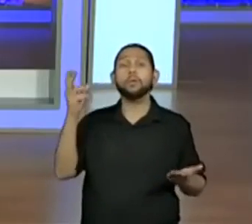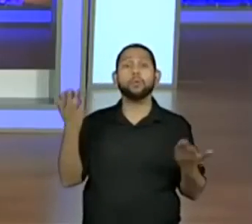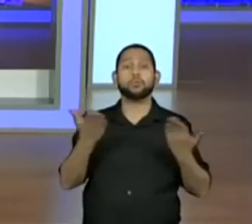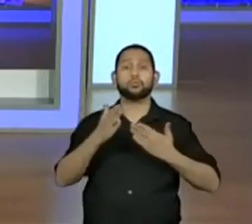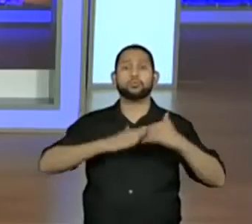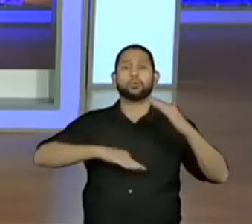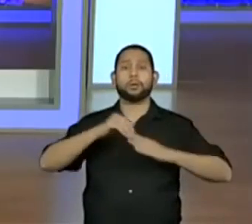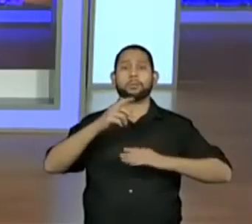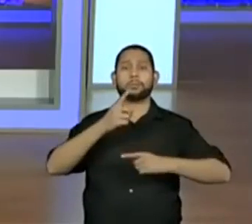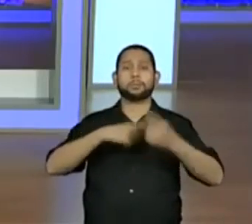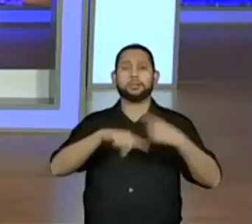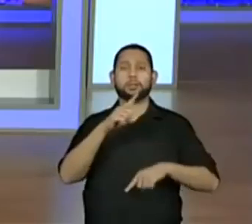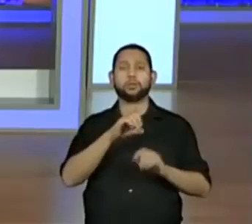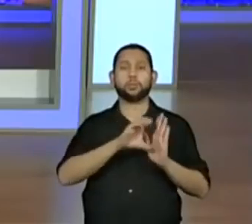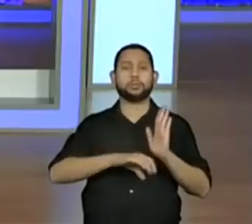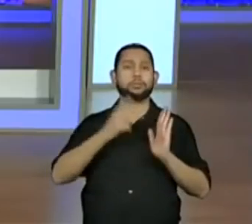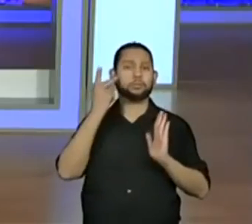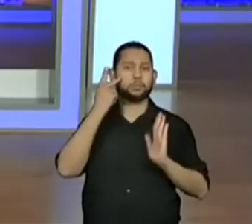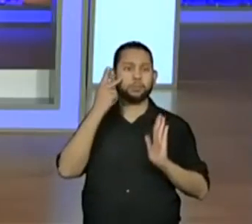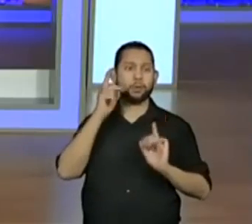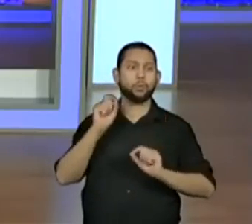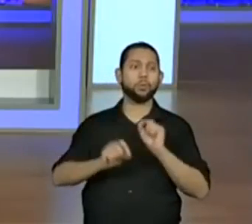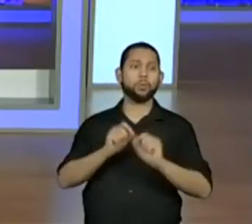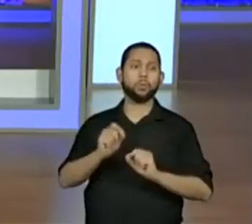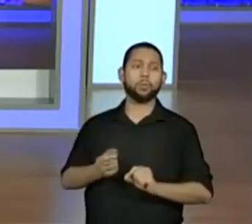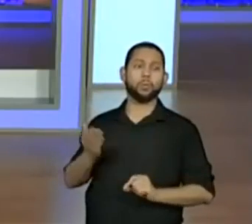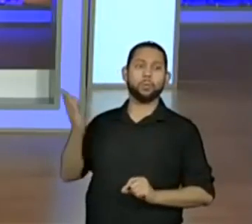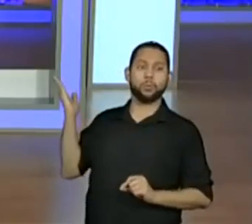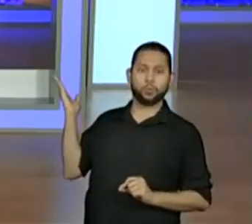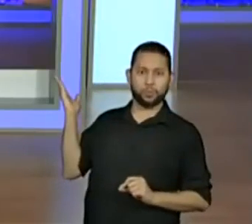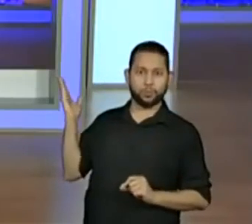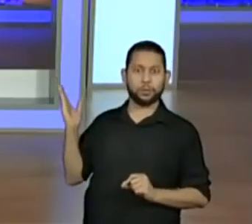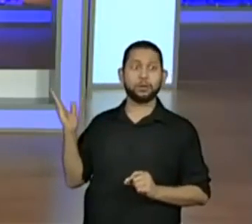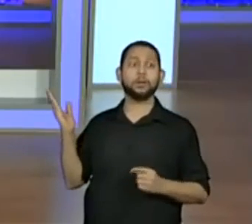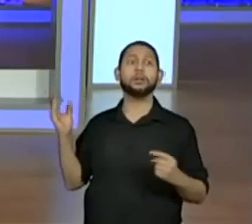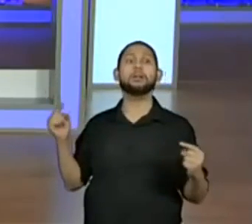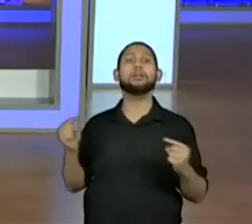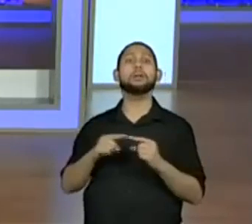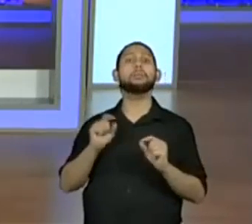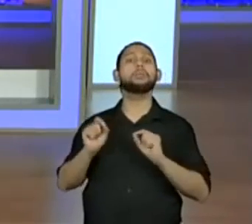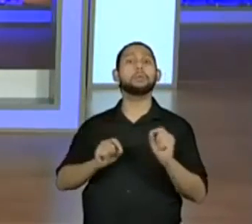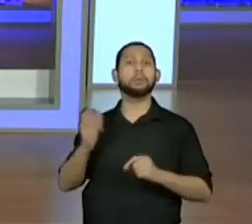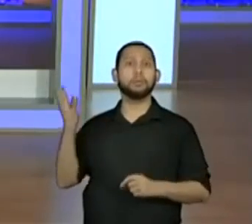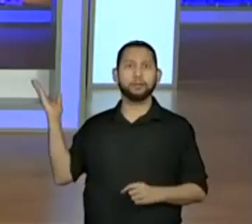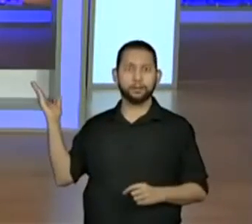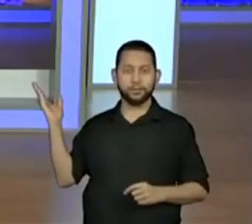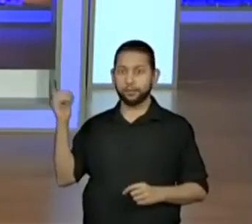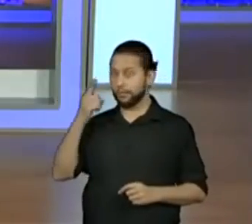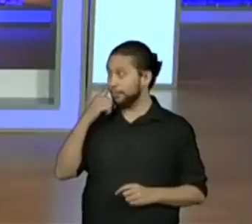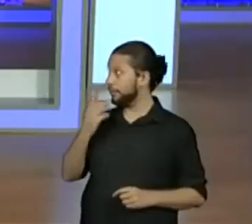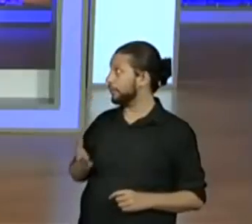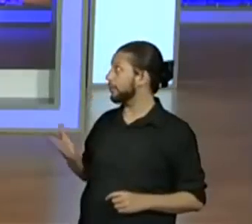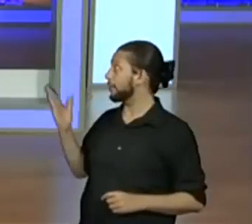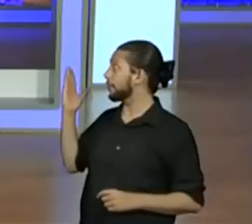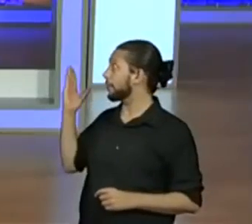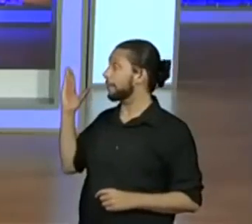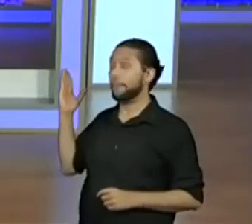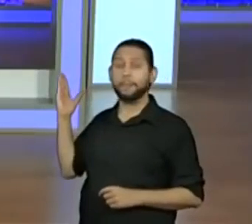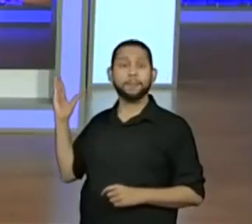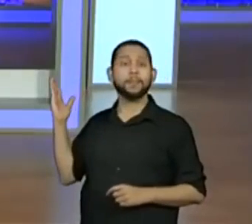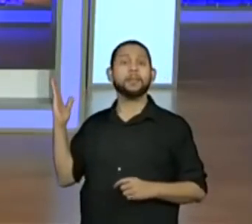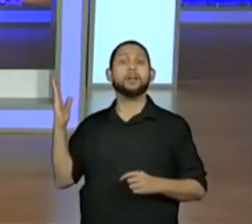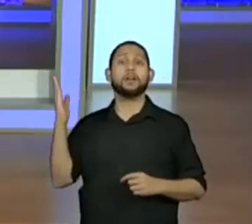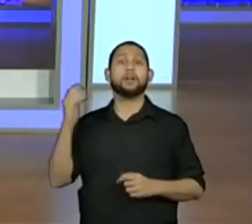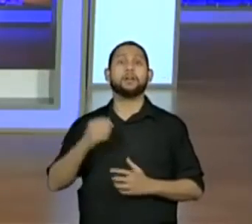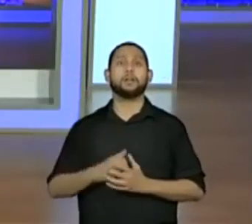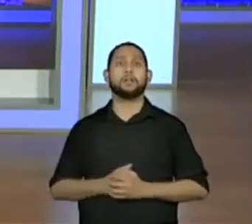do currículo Paulista sobre a qual se baseia a presente aula então olhando pra tela nós temos a habilidade do